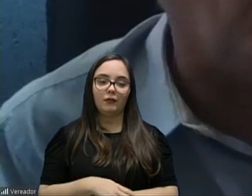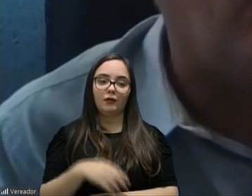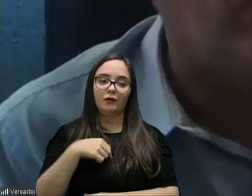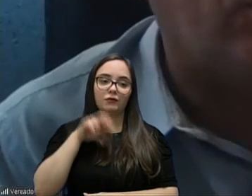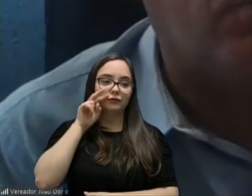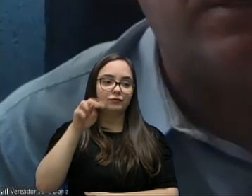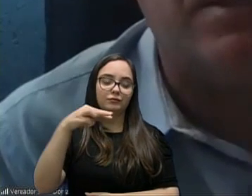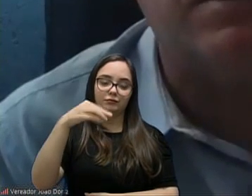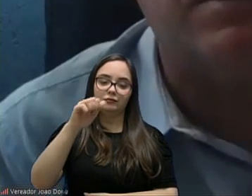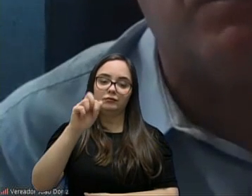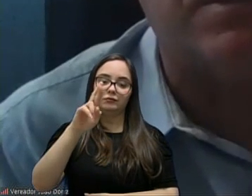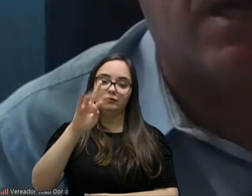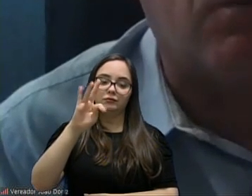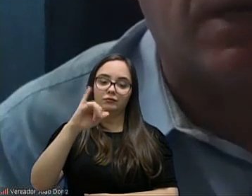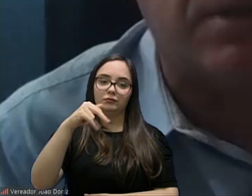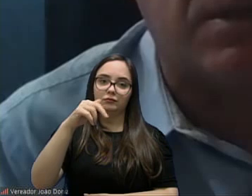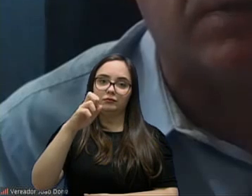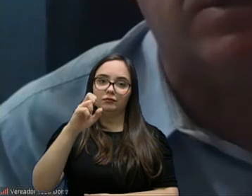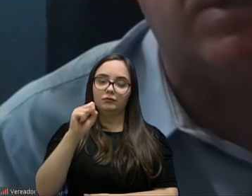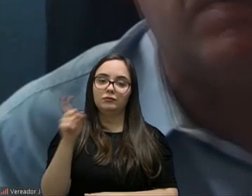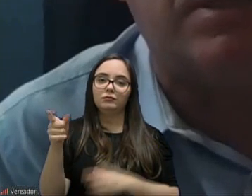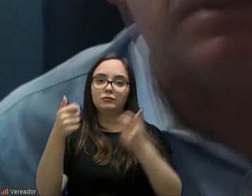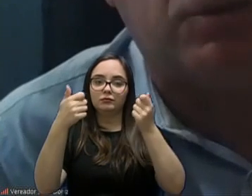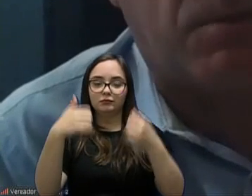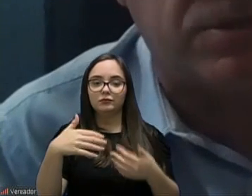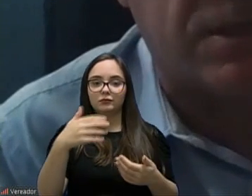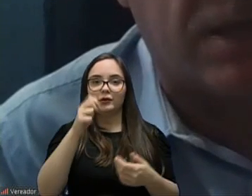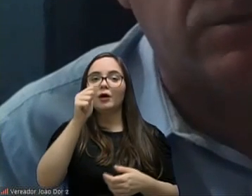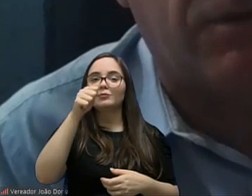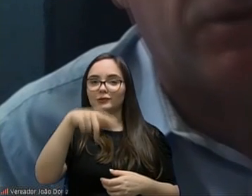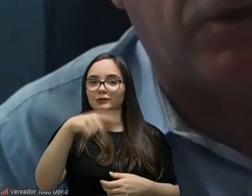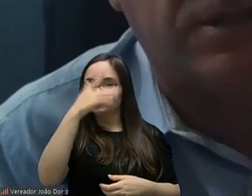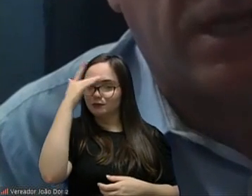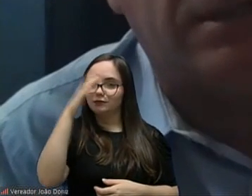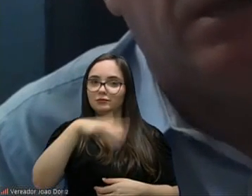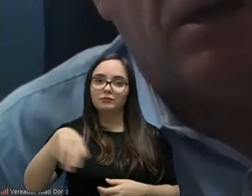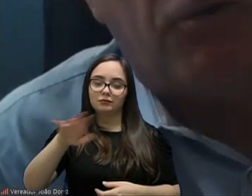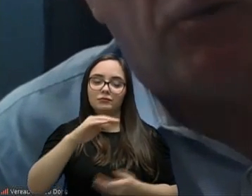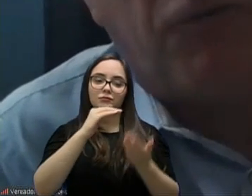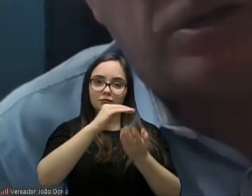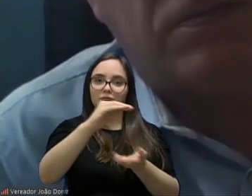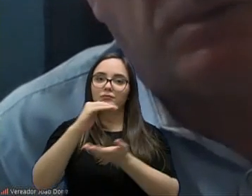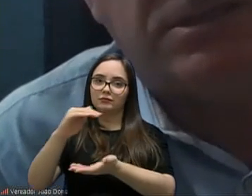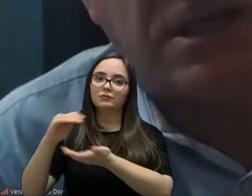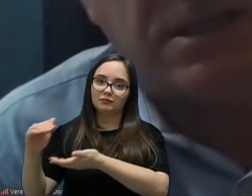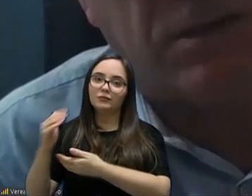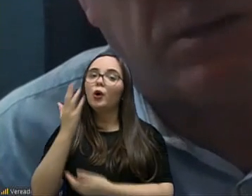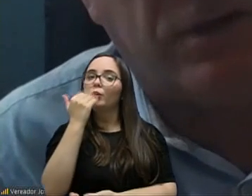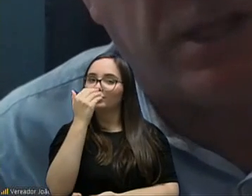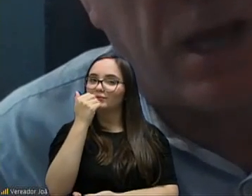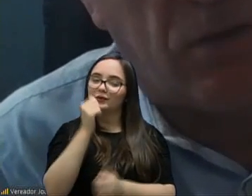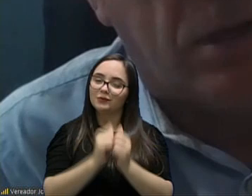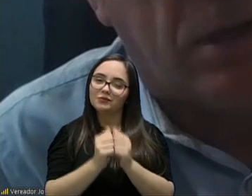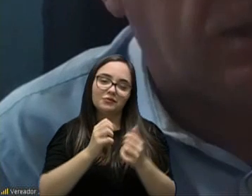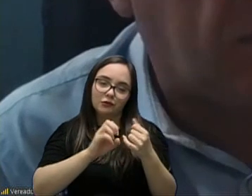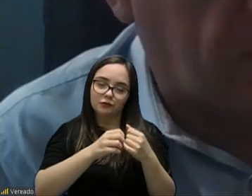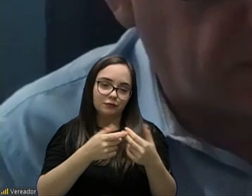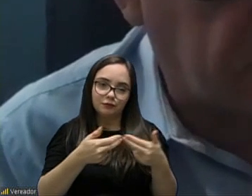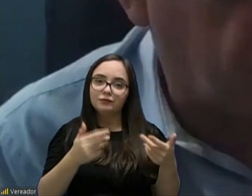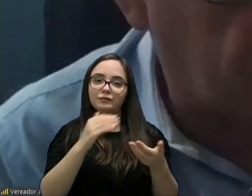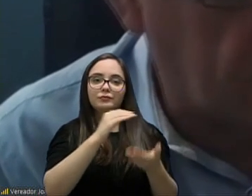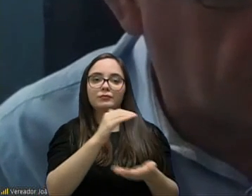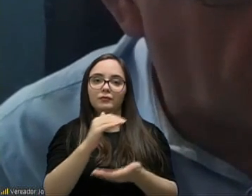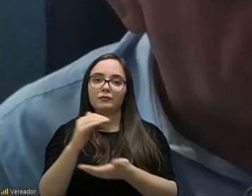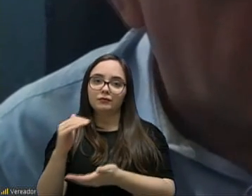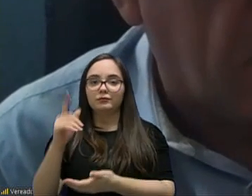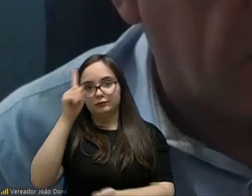vereador Martinez se manifestar com relação à questão da cesta básica para os aposentados, que foi retirada por força de uma legislação federal, né, uma